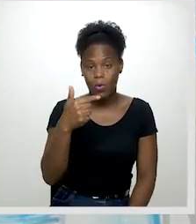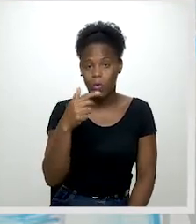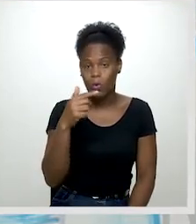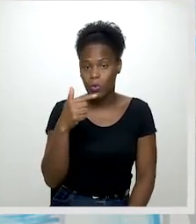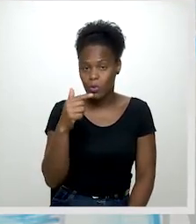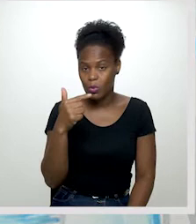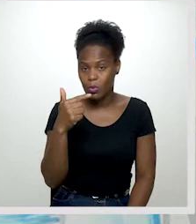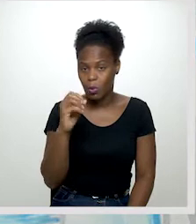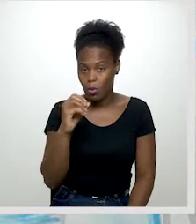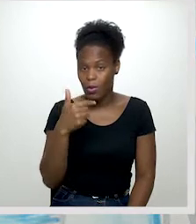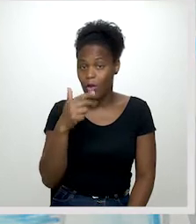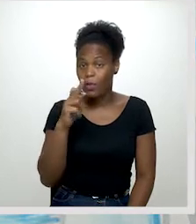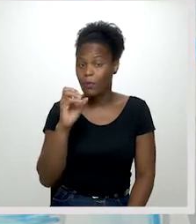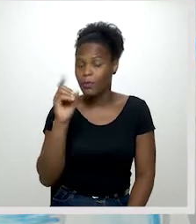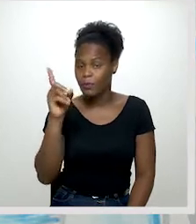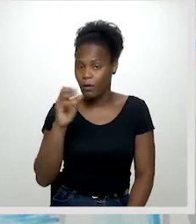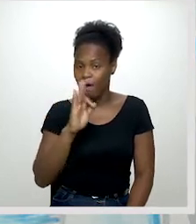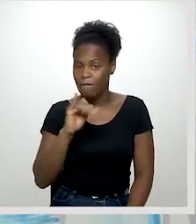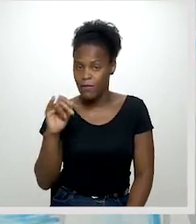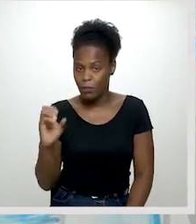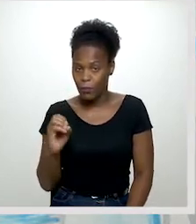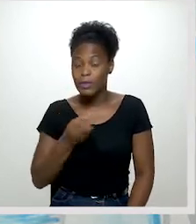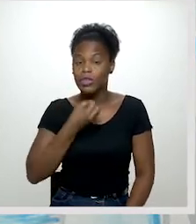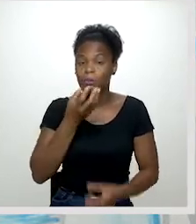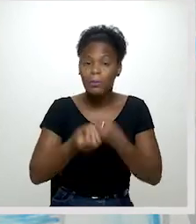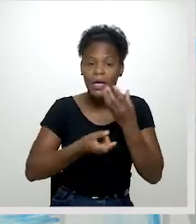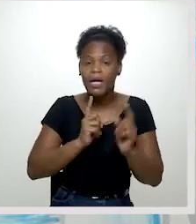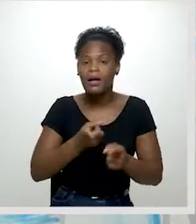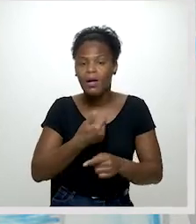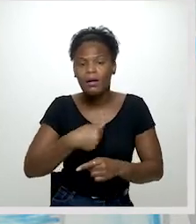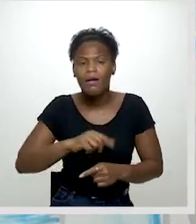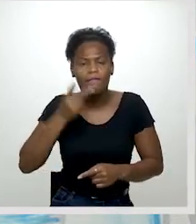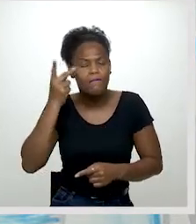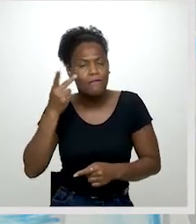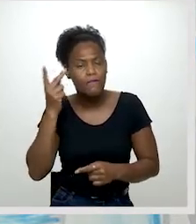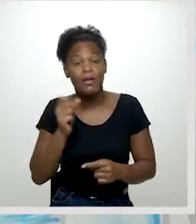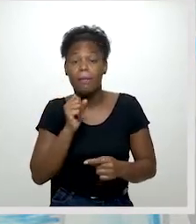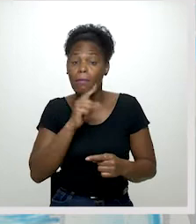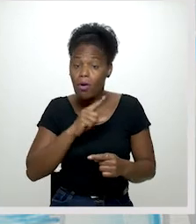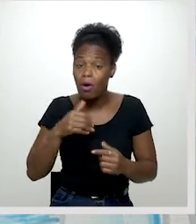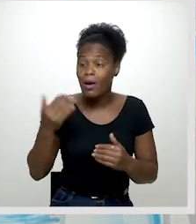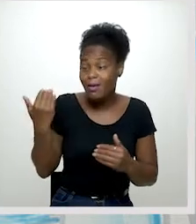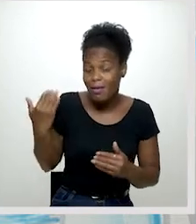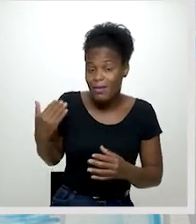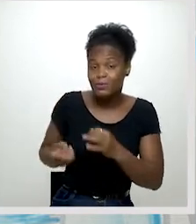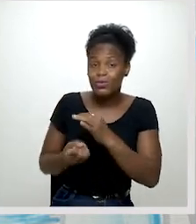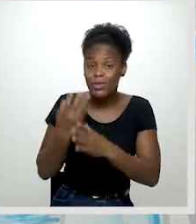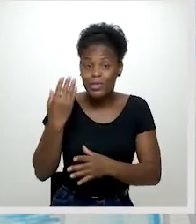é a mesma coisa, explica-nos que a vida poderia